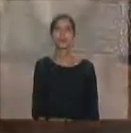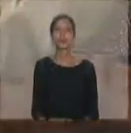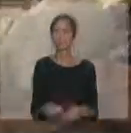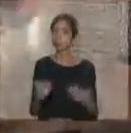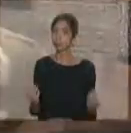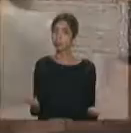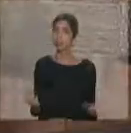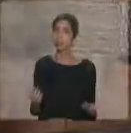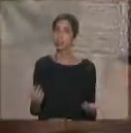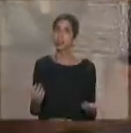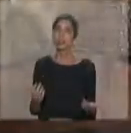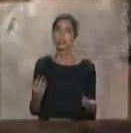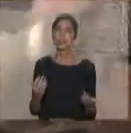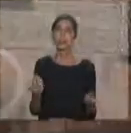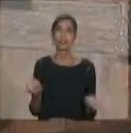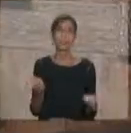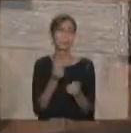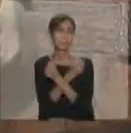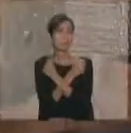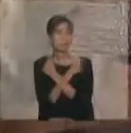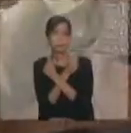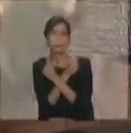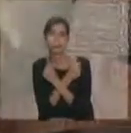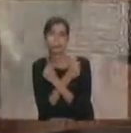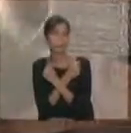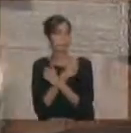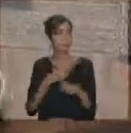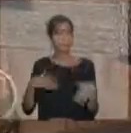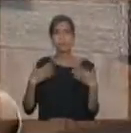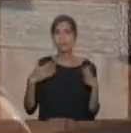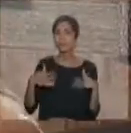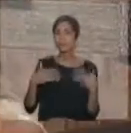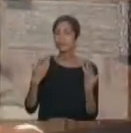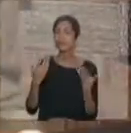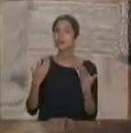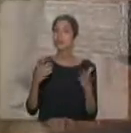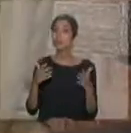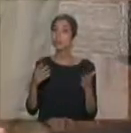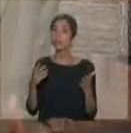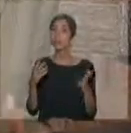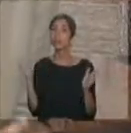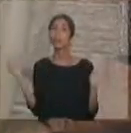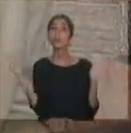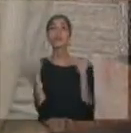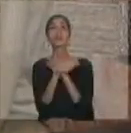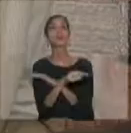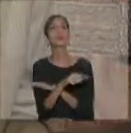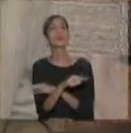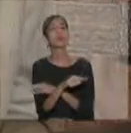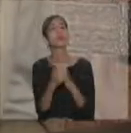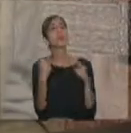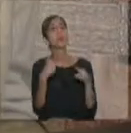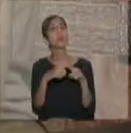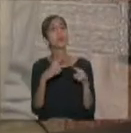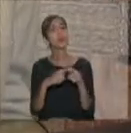Aí se abraçaram e tal, foi uma festa. Aí disse: o que o traz